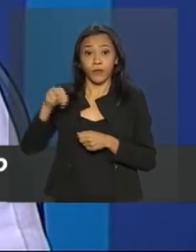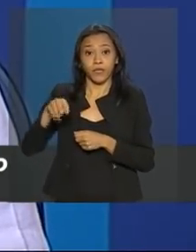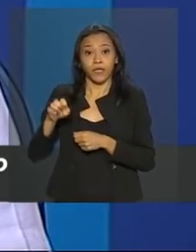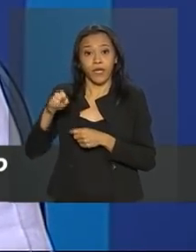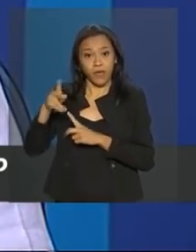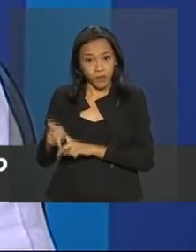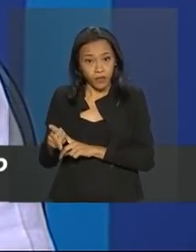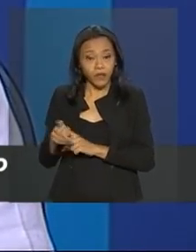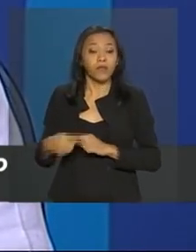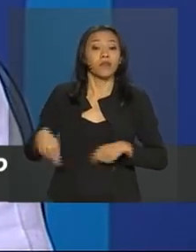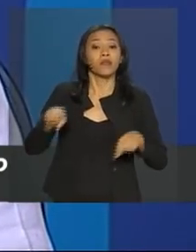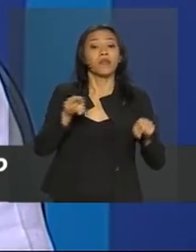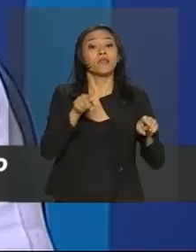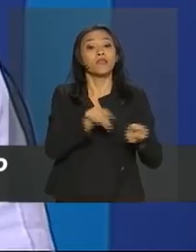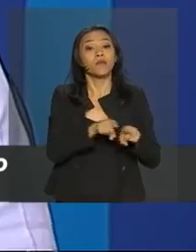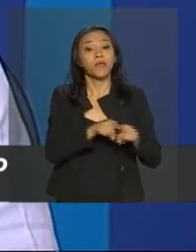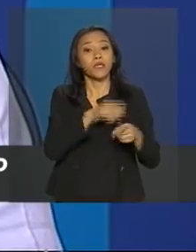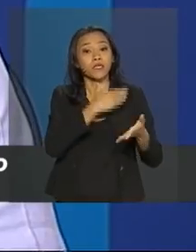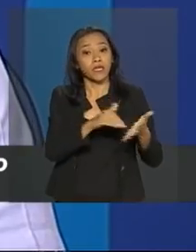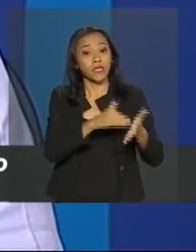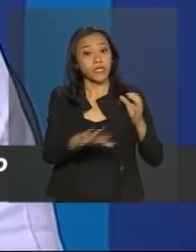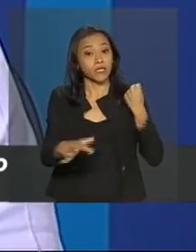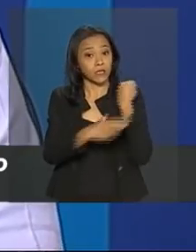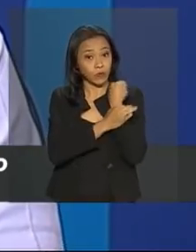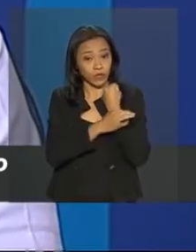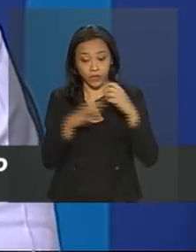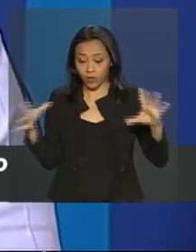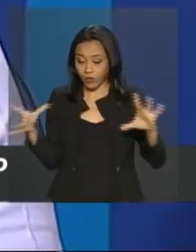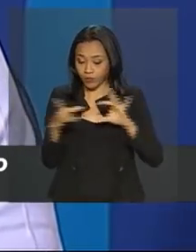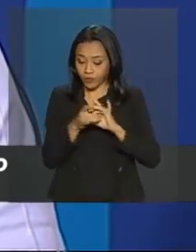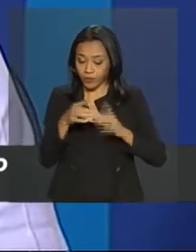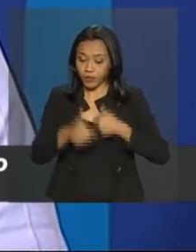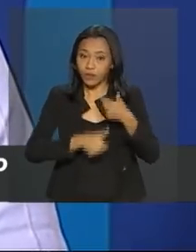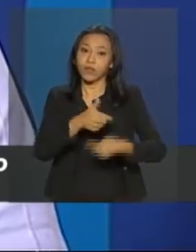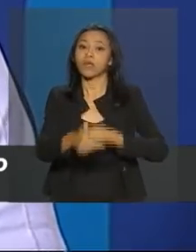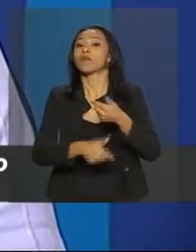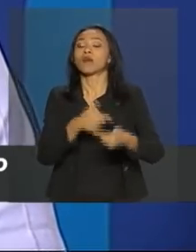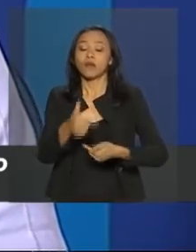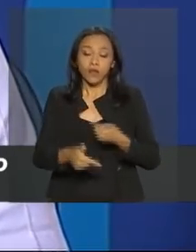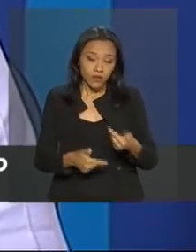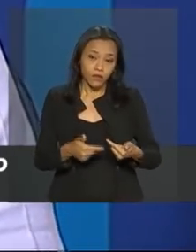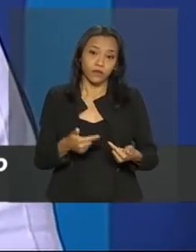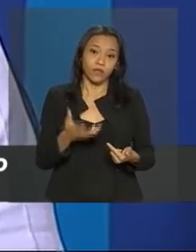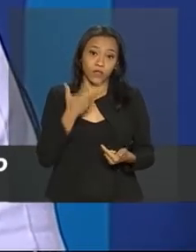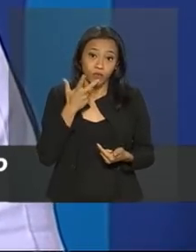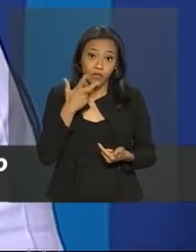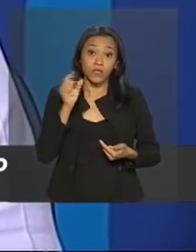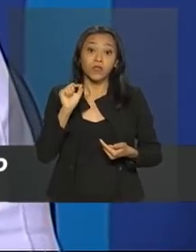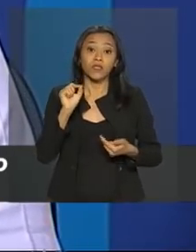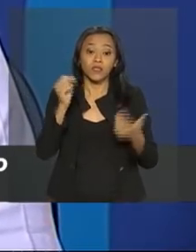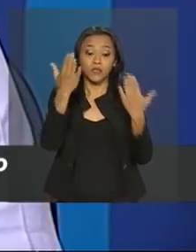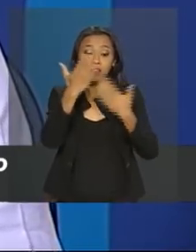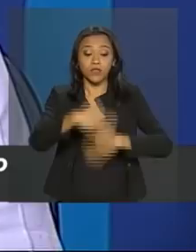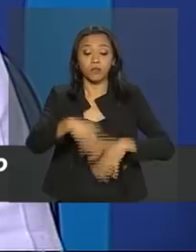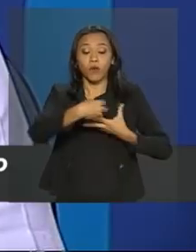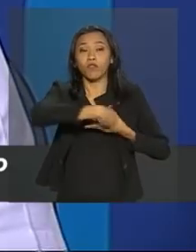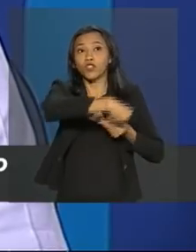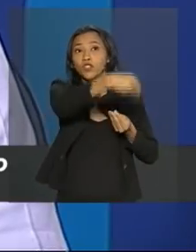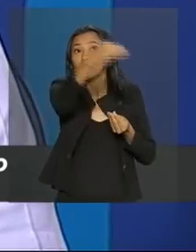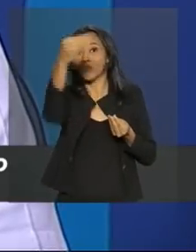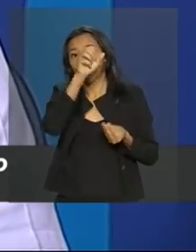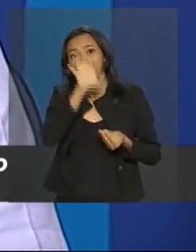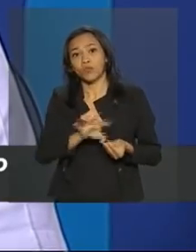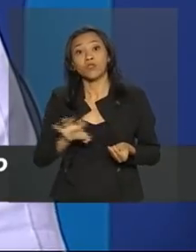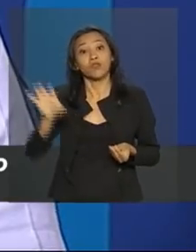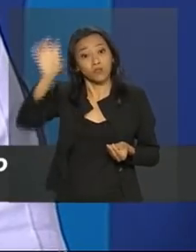secretaria nacional de segurança pública e eu estou falando não de prova estão falando de logística e distribuição e de